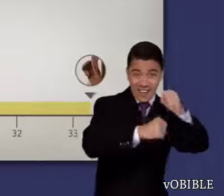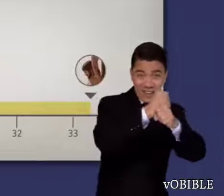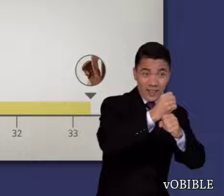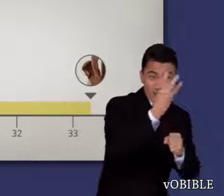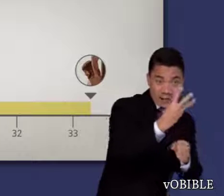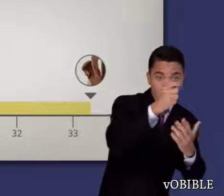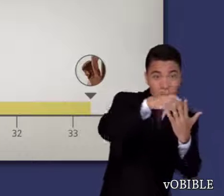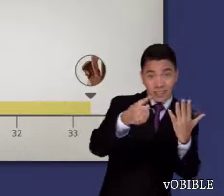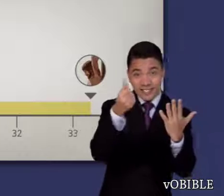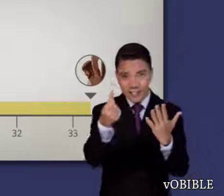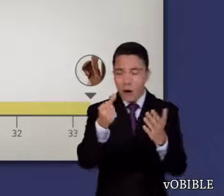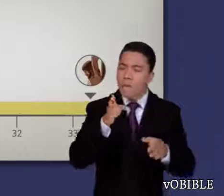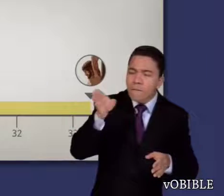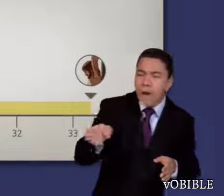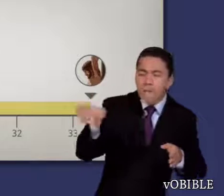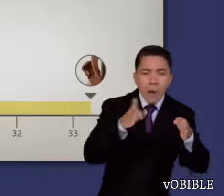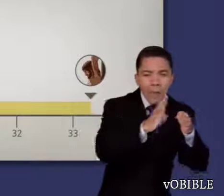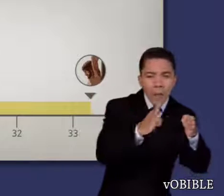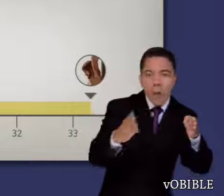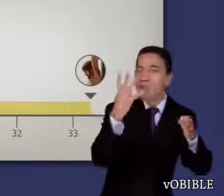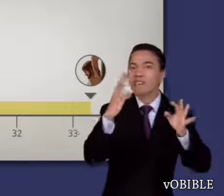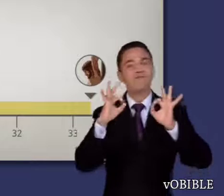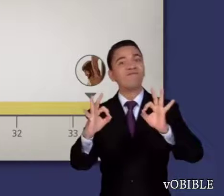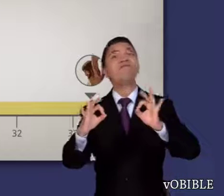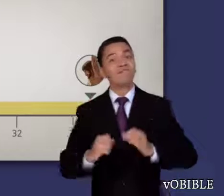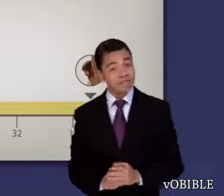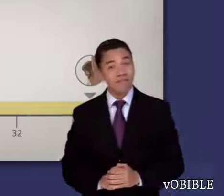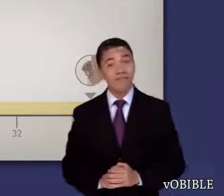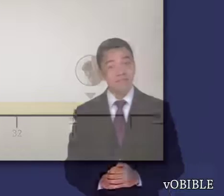Isso também comprova que seu ministério durou 3 anos e meio.